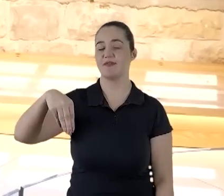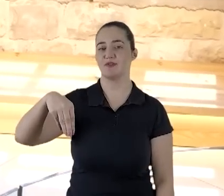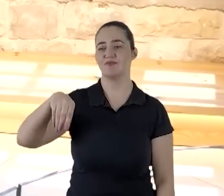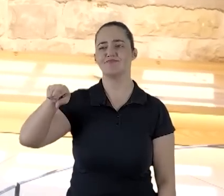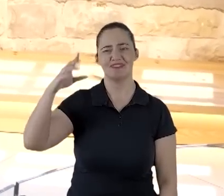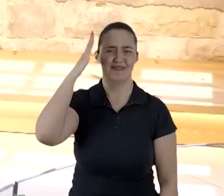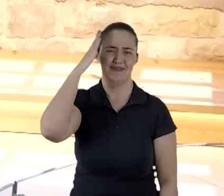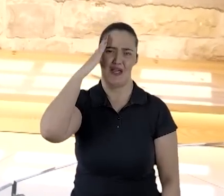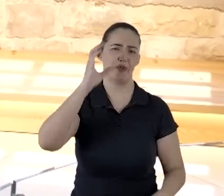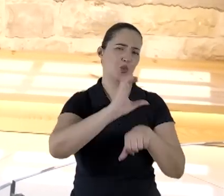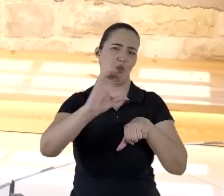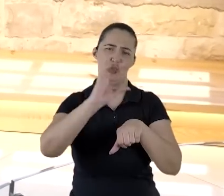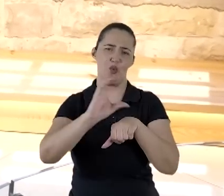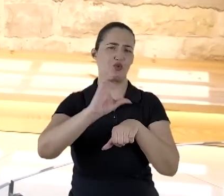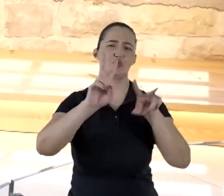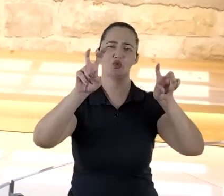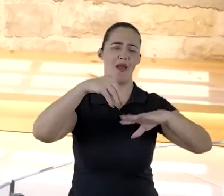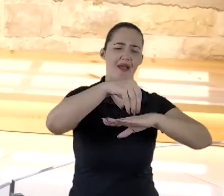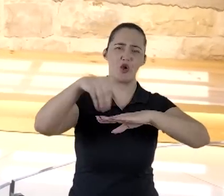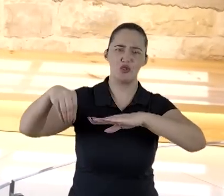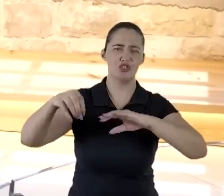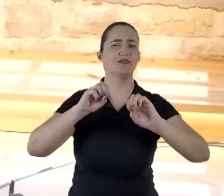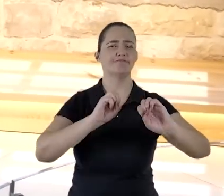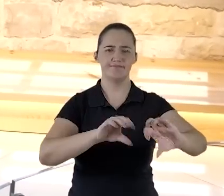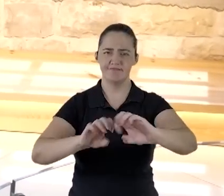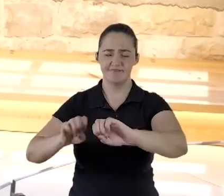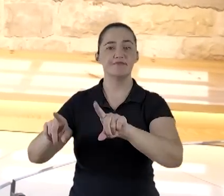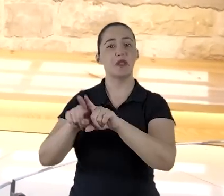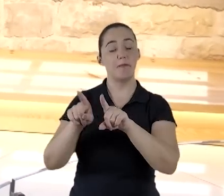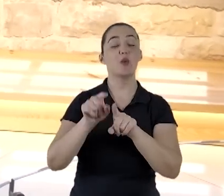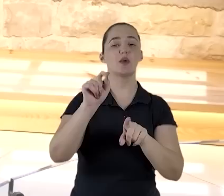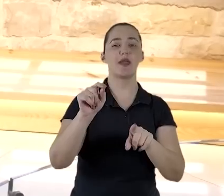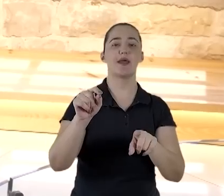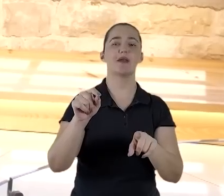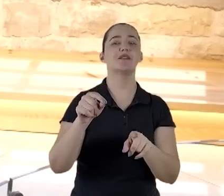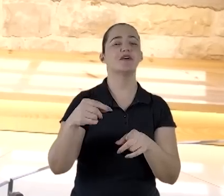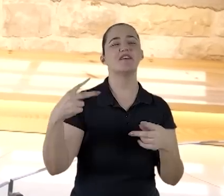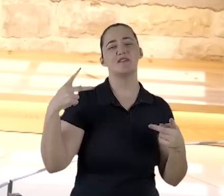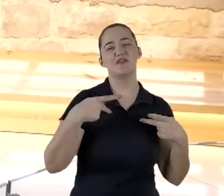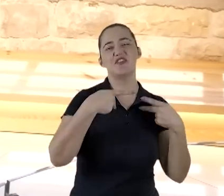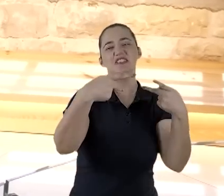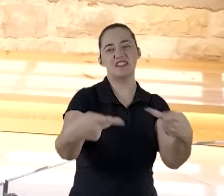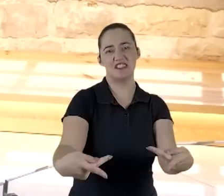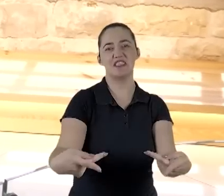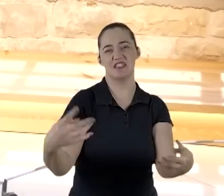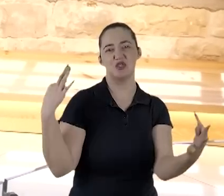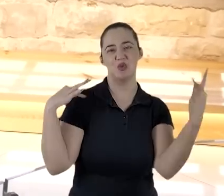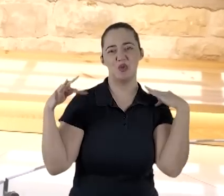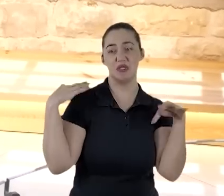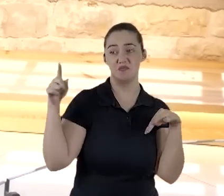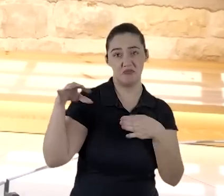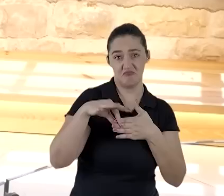vários cursos de arqueologia pela internet e também visitas guiadas a Israel. Nós já fizemos parcerias juntos, já